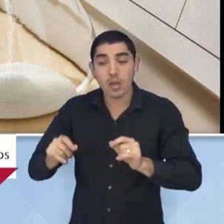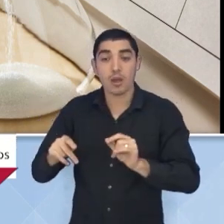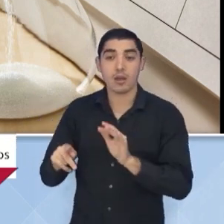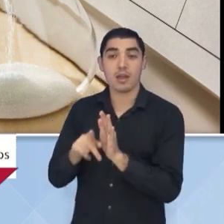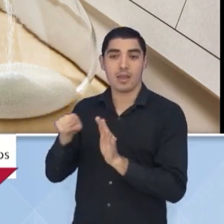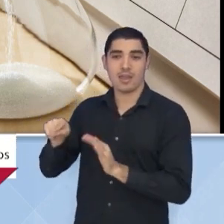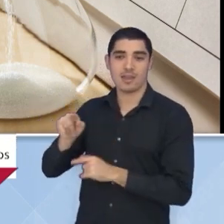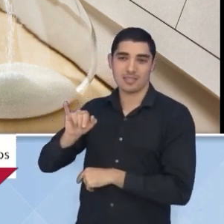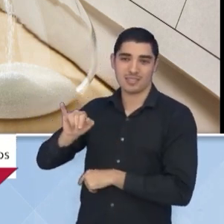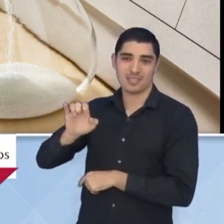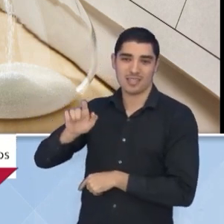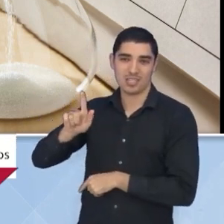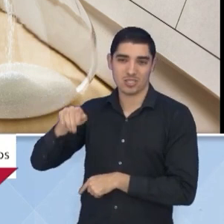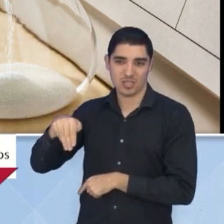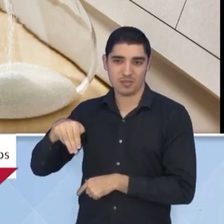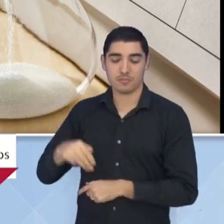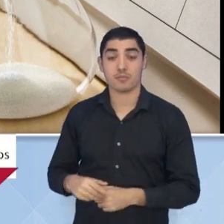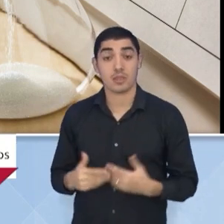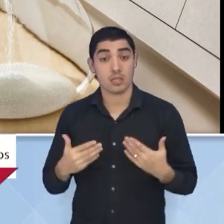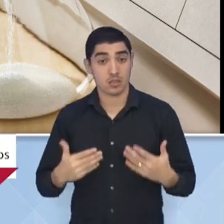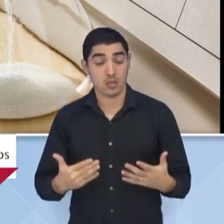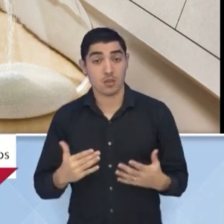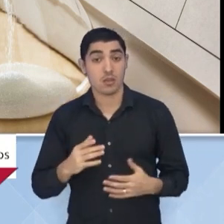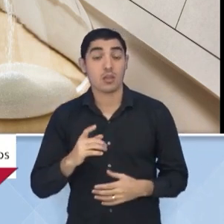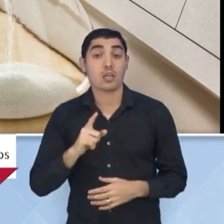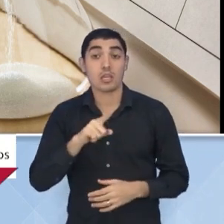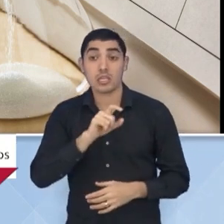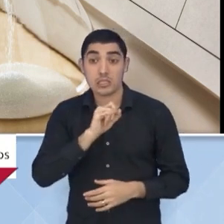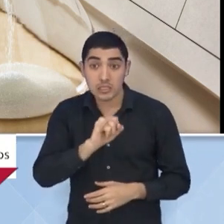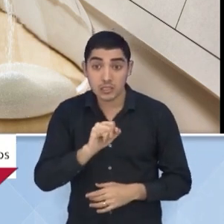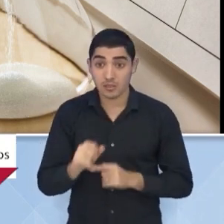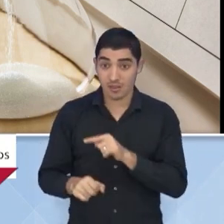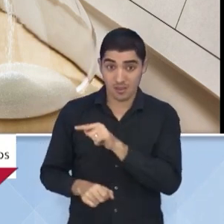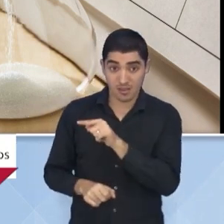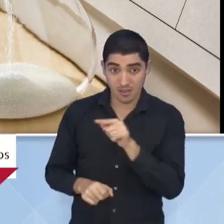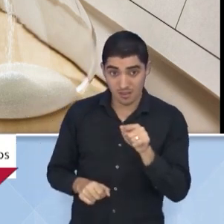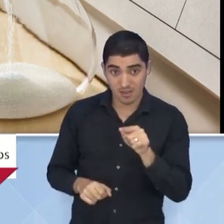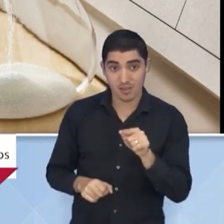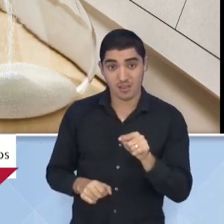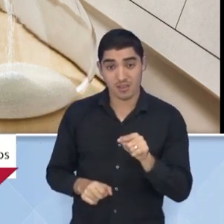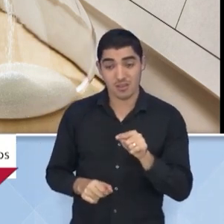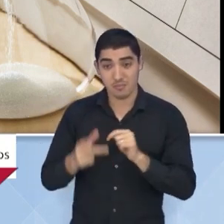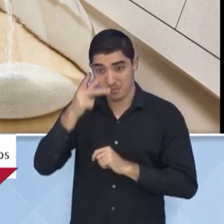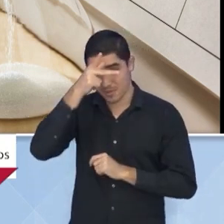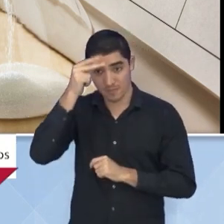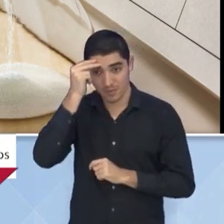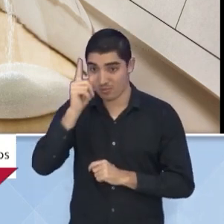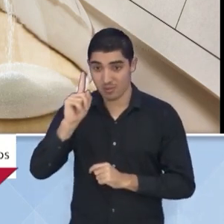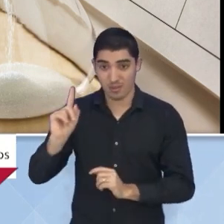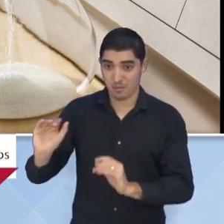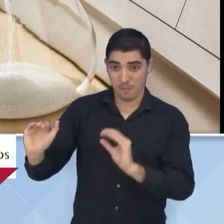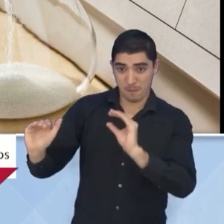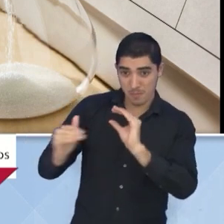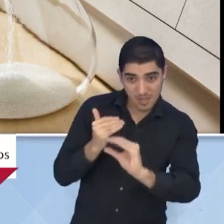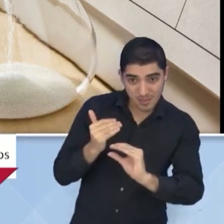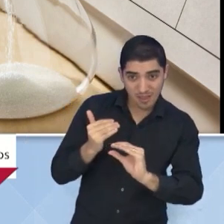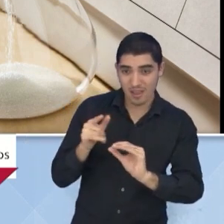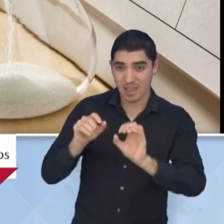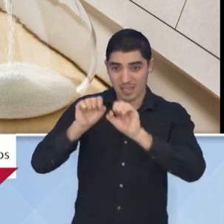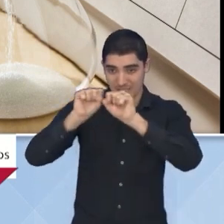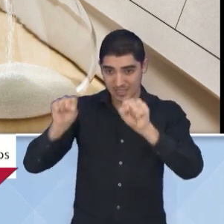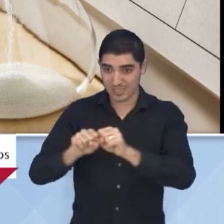iegm tá E quem não entregar o quem não Concluir o questionário do iegm